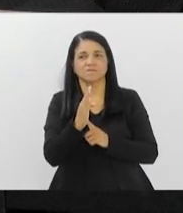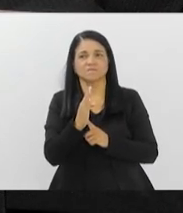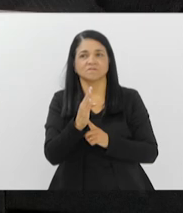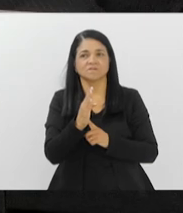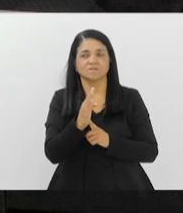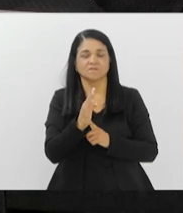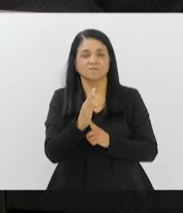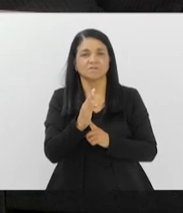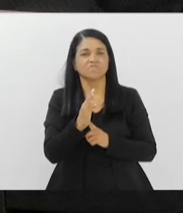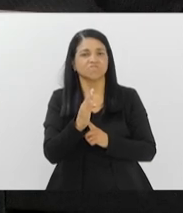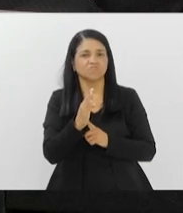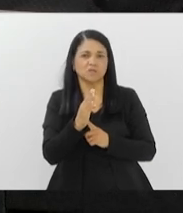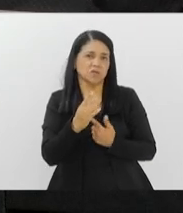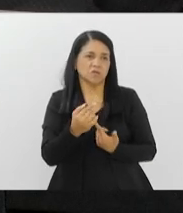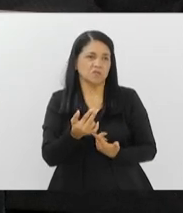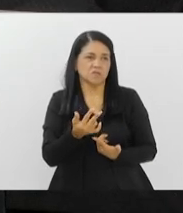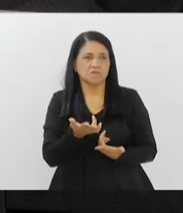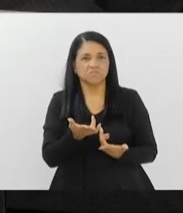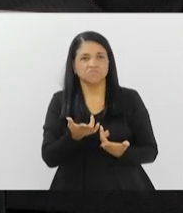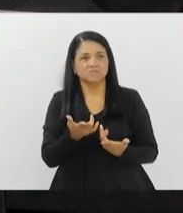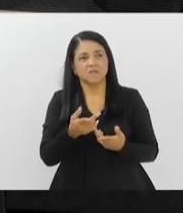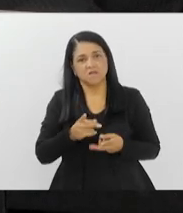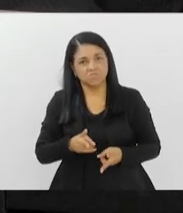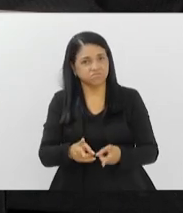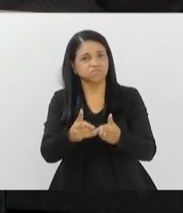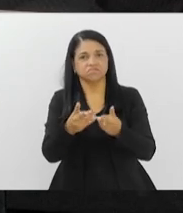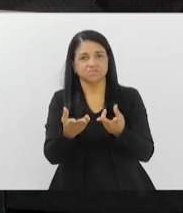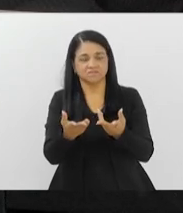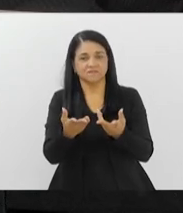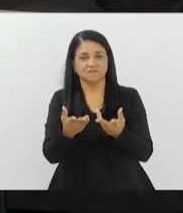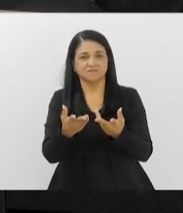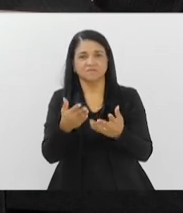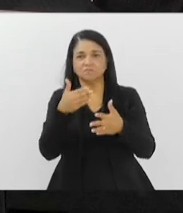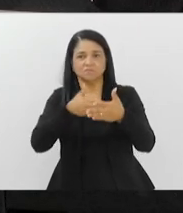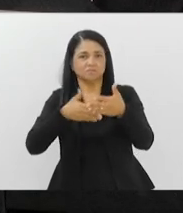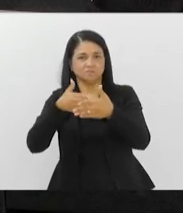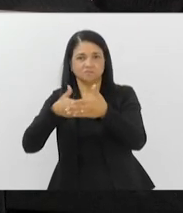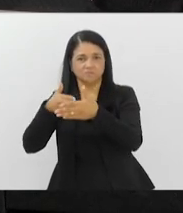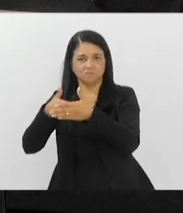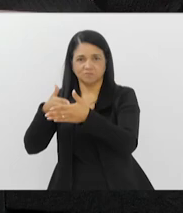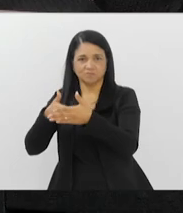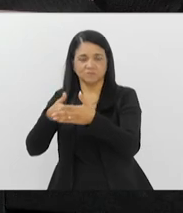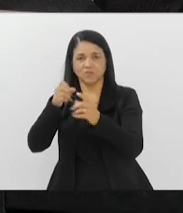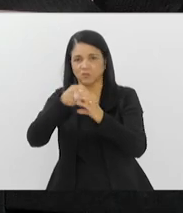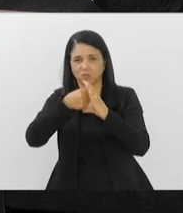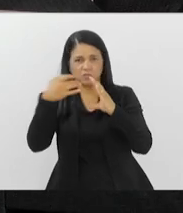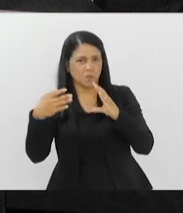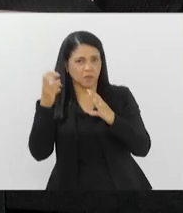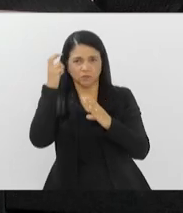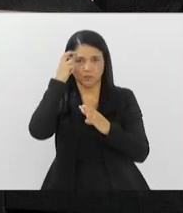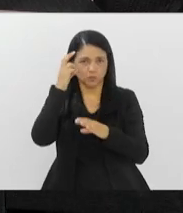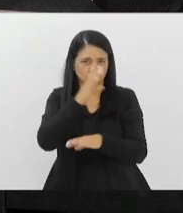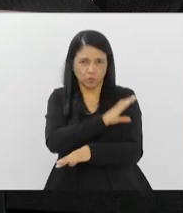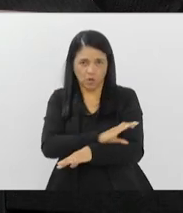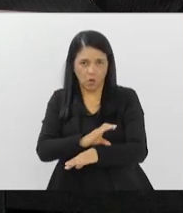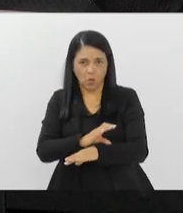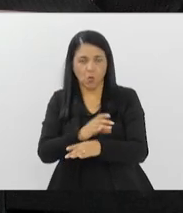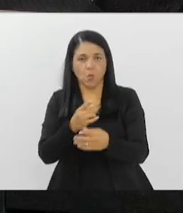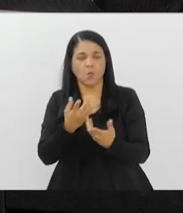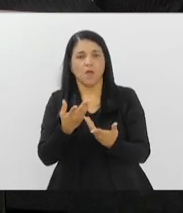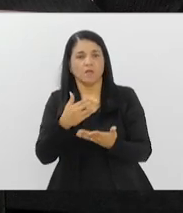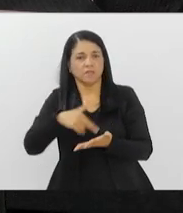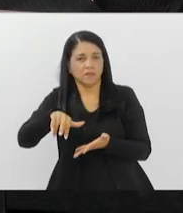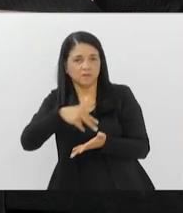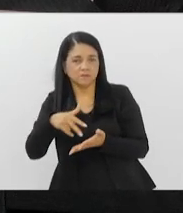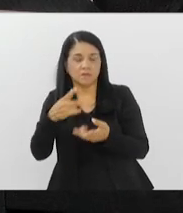é inegável. E não se restringe aos aspectos culturais, como a dança,